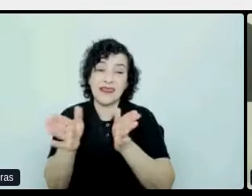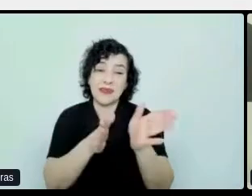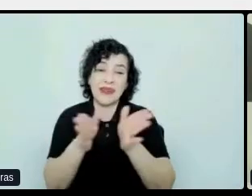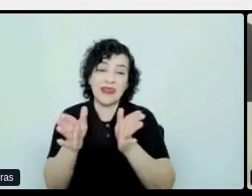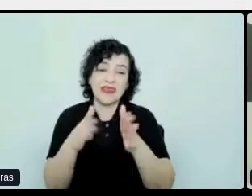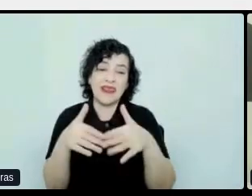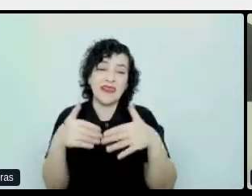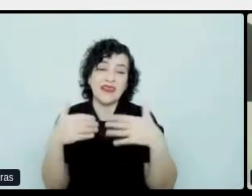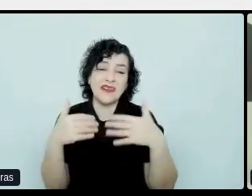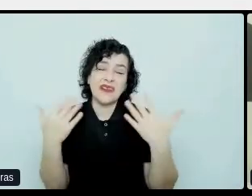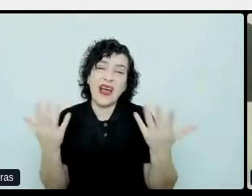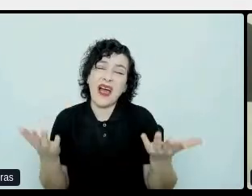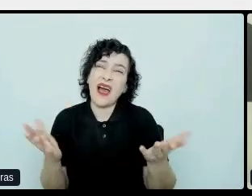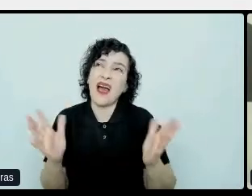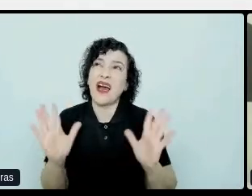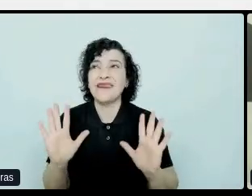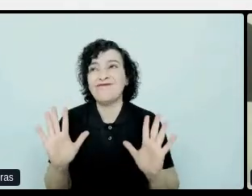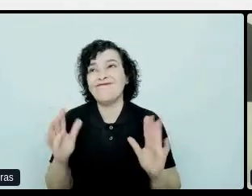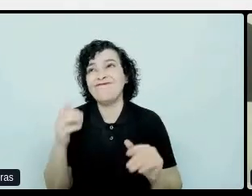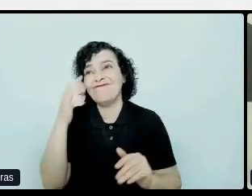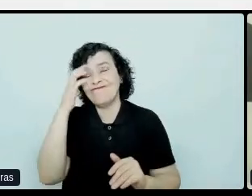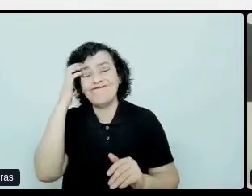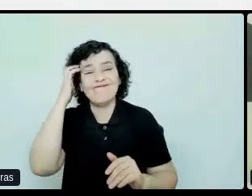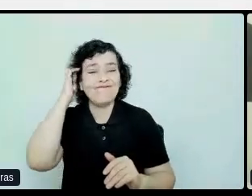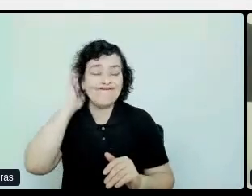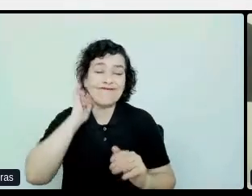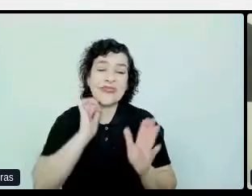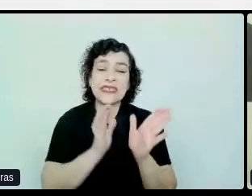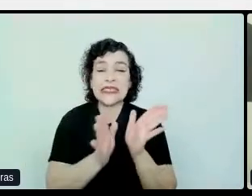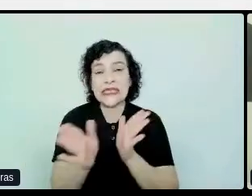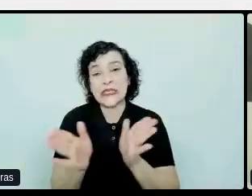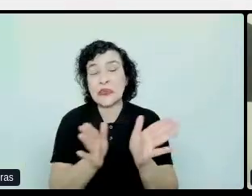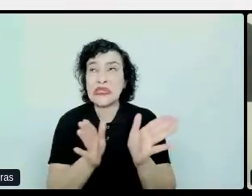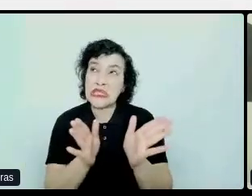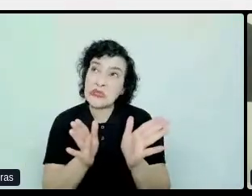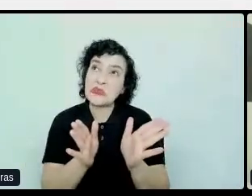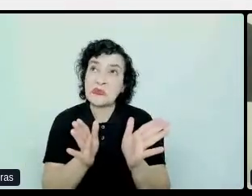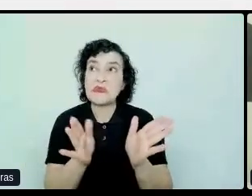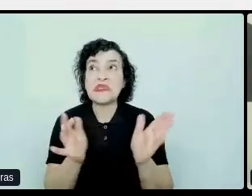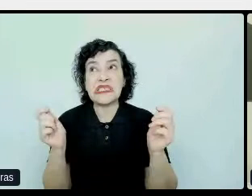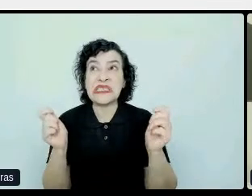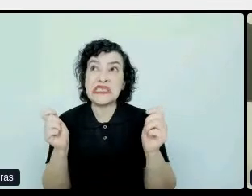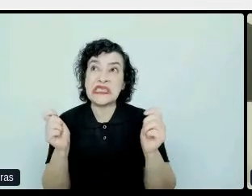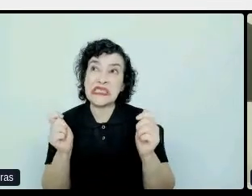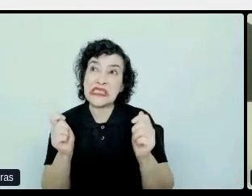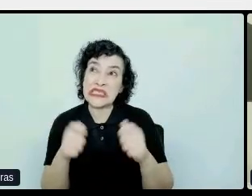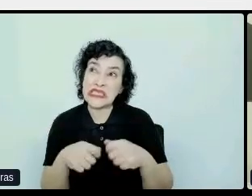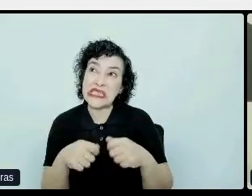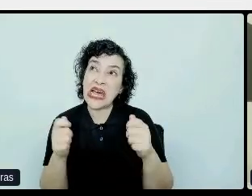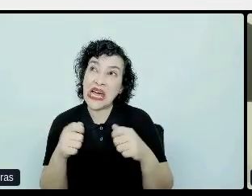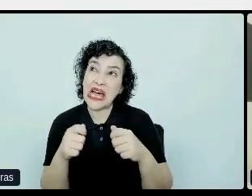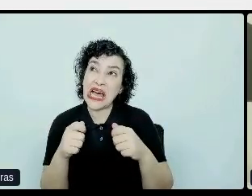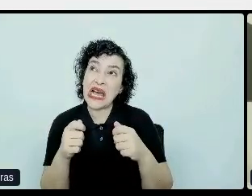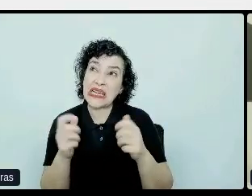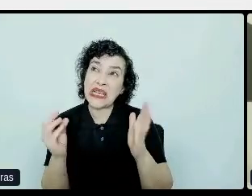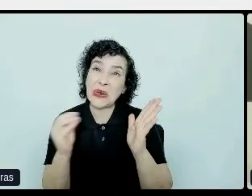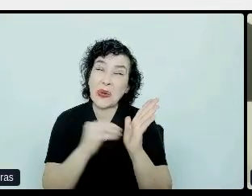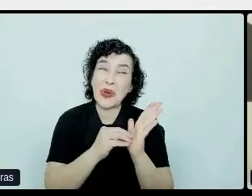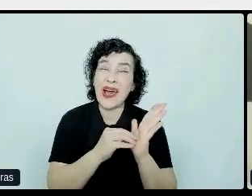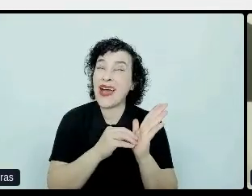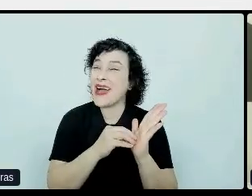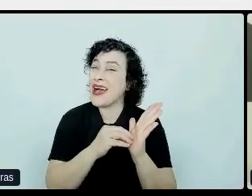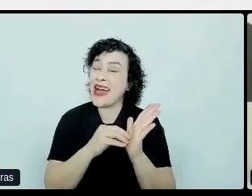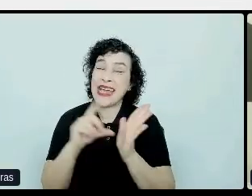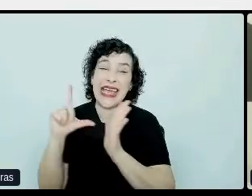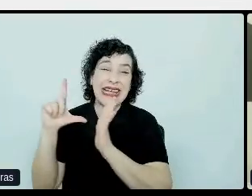né? Tipo, poxa, aqui a parte da acessibilidade que talvez possa acabar com o nosso prazo, né? Extrapolar o nosso